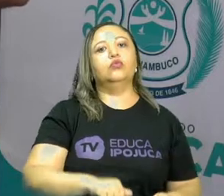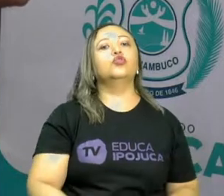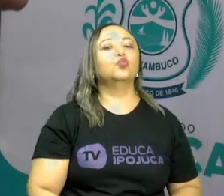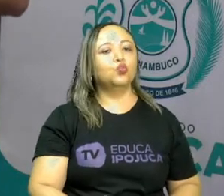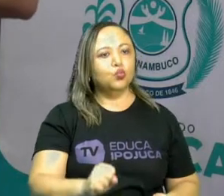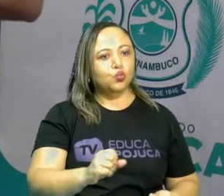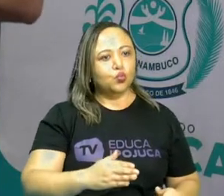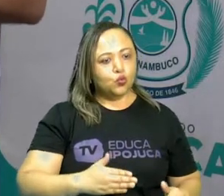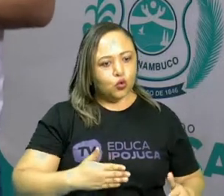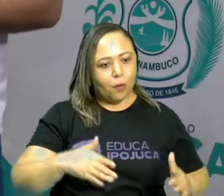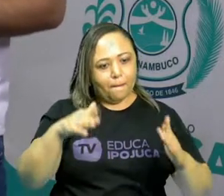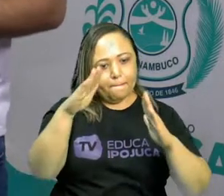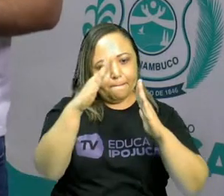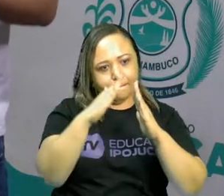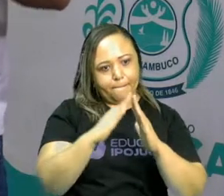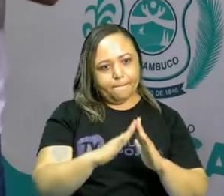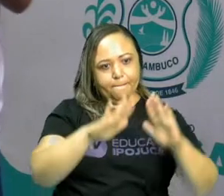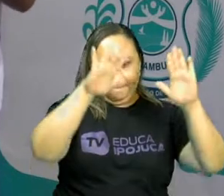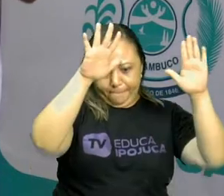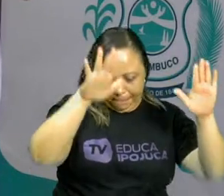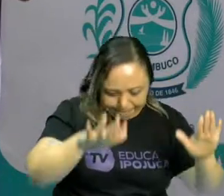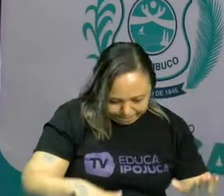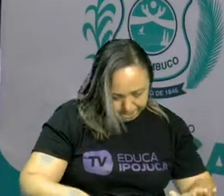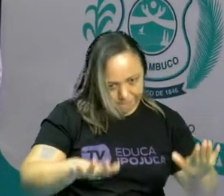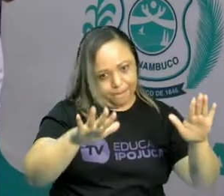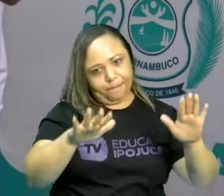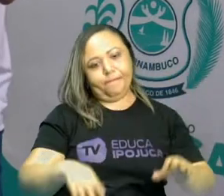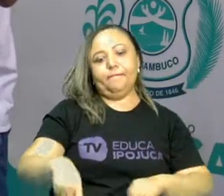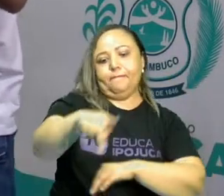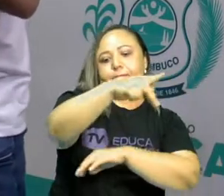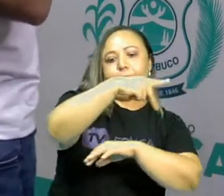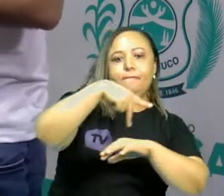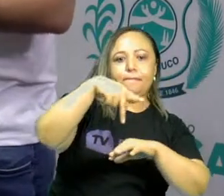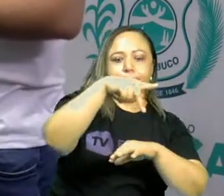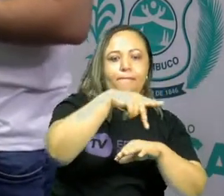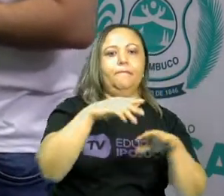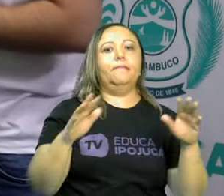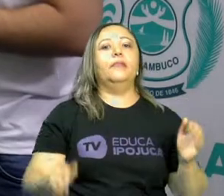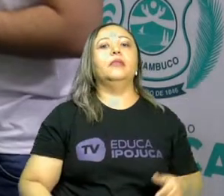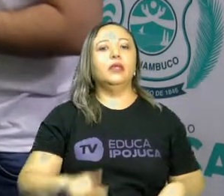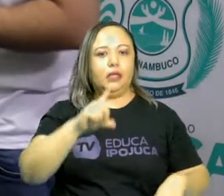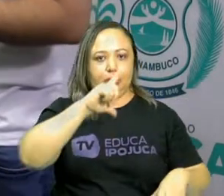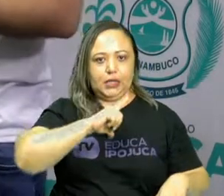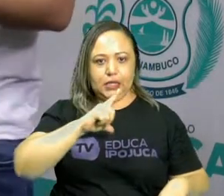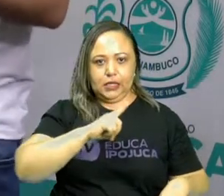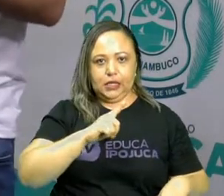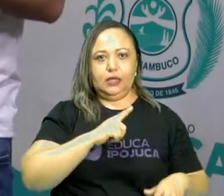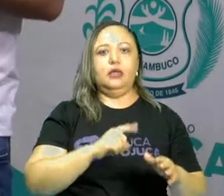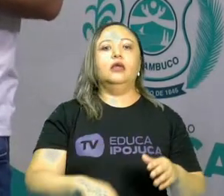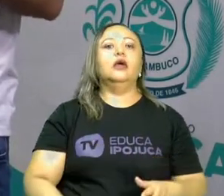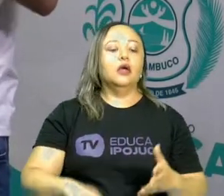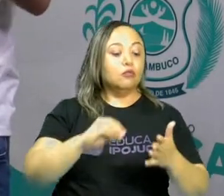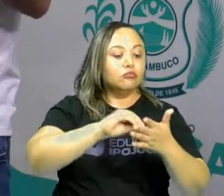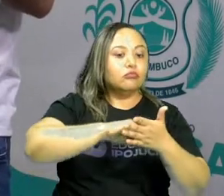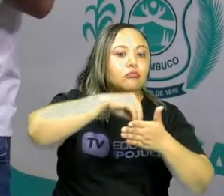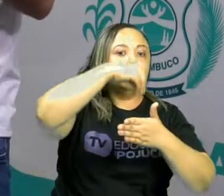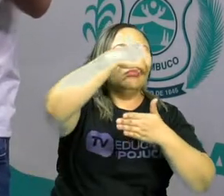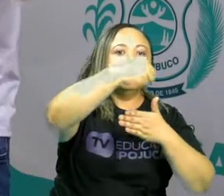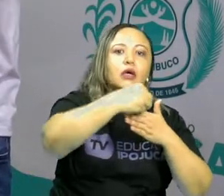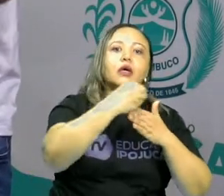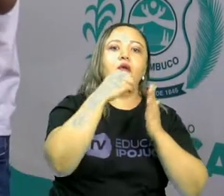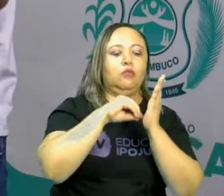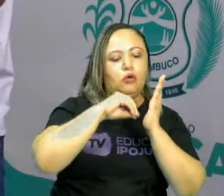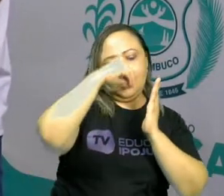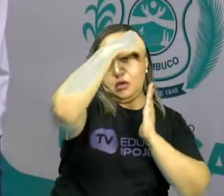tá? Os países muçulmanos, eles também têm o seu próprio calendário, tá certo? No caso, eles tomam